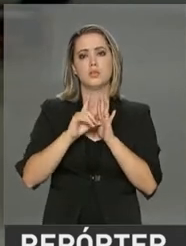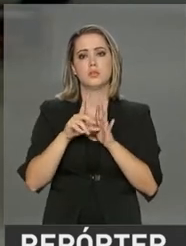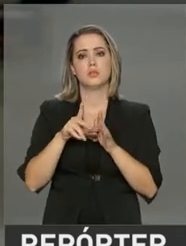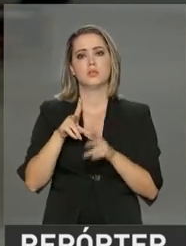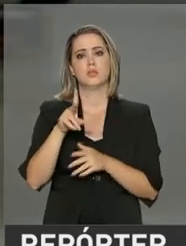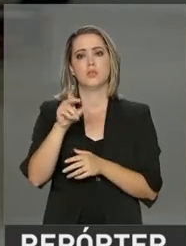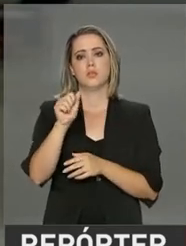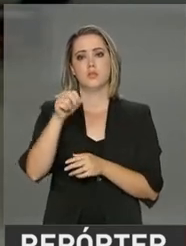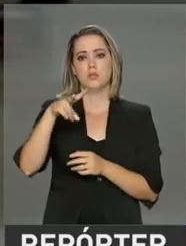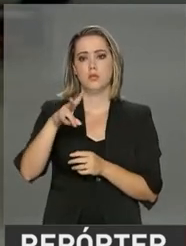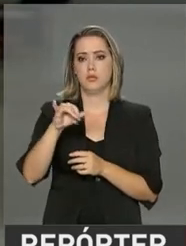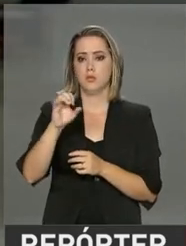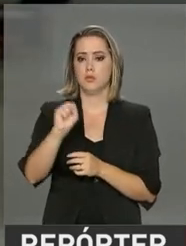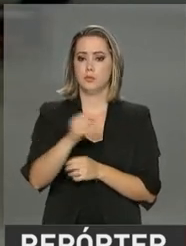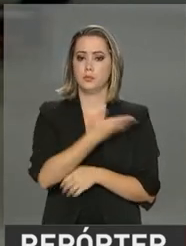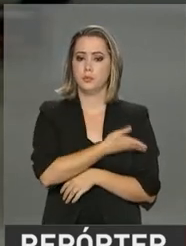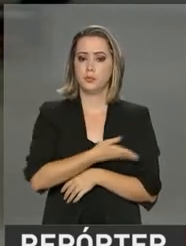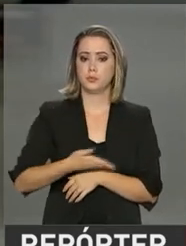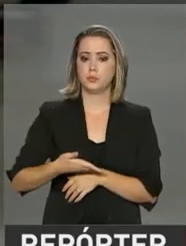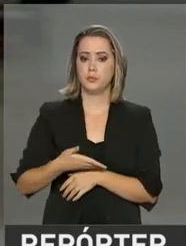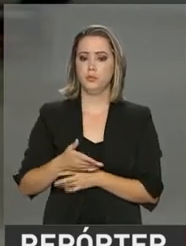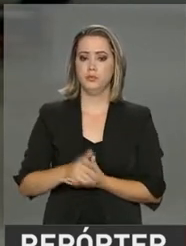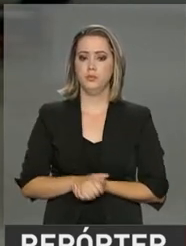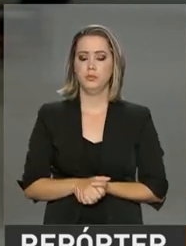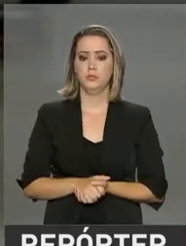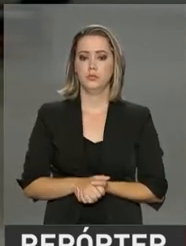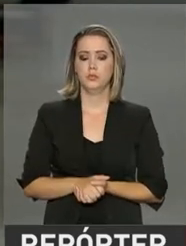página da Anvisa. O endereço é